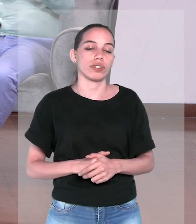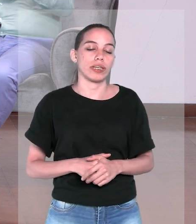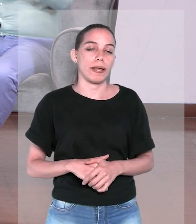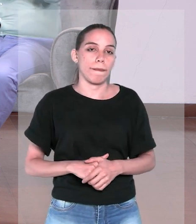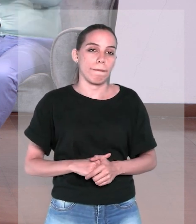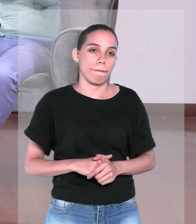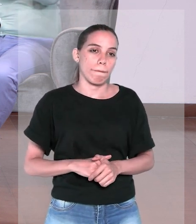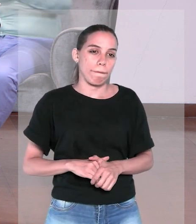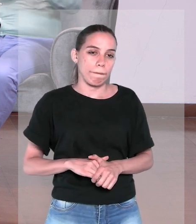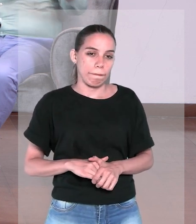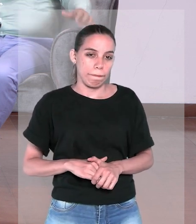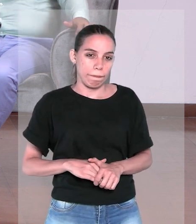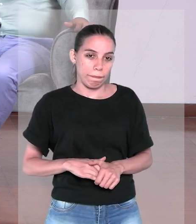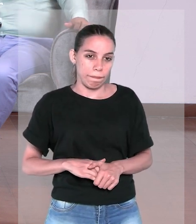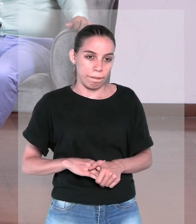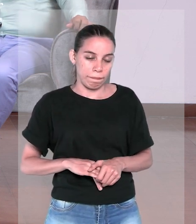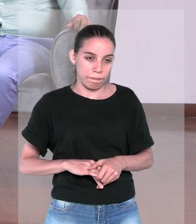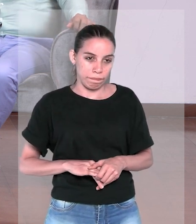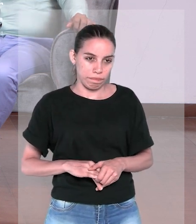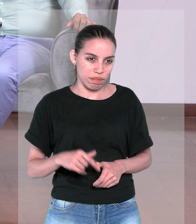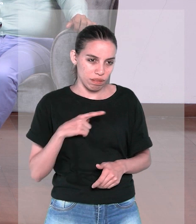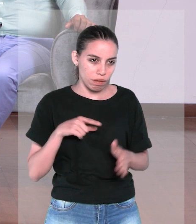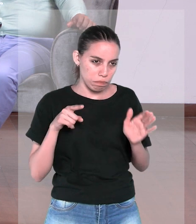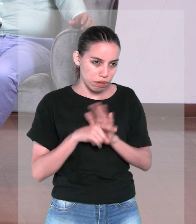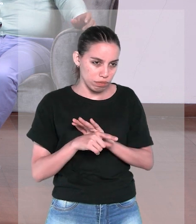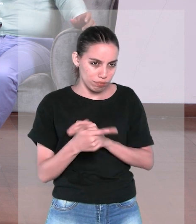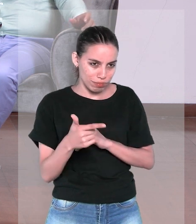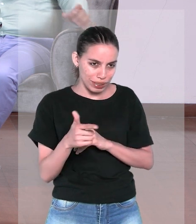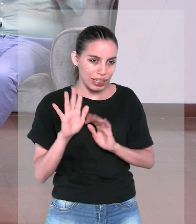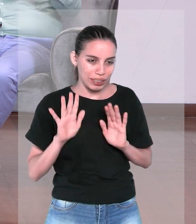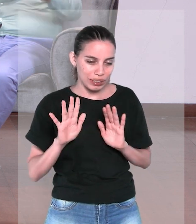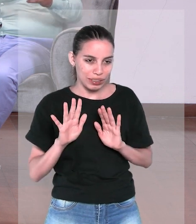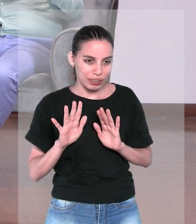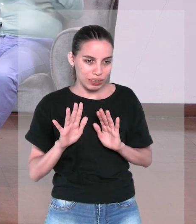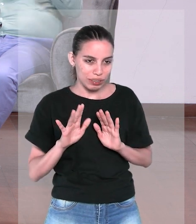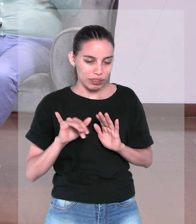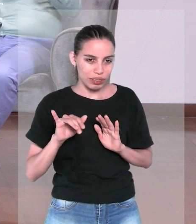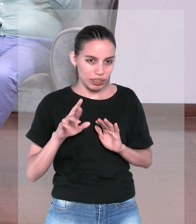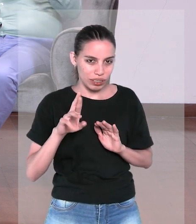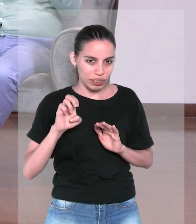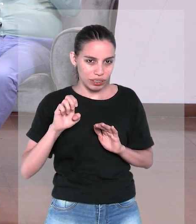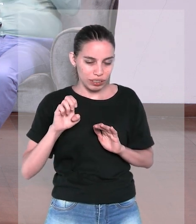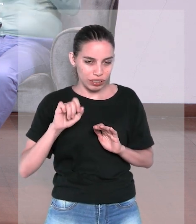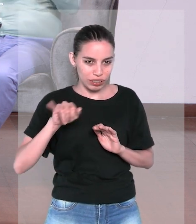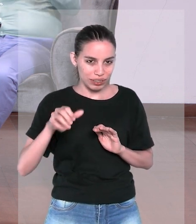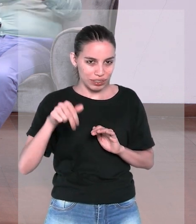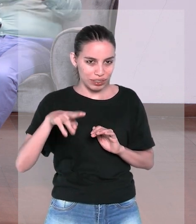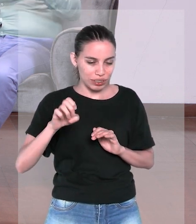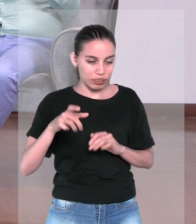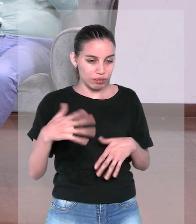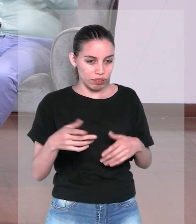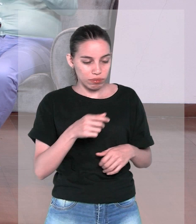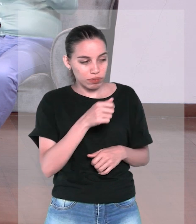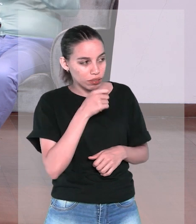conseguir escrever um livro de 184 páginas. Então, assim, é uma rotina intensa de leitura em várias